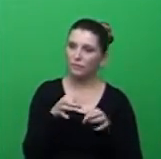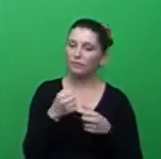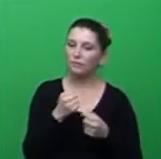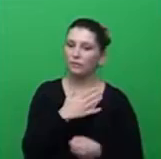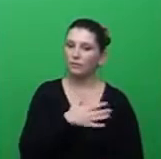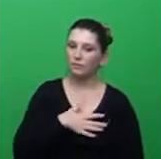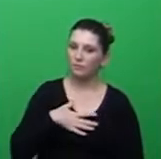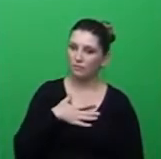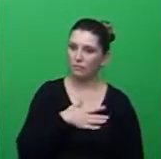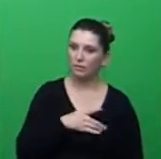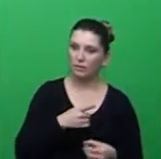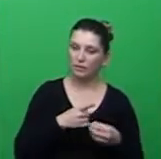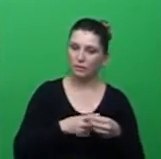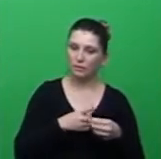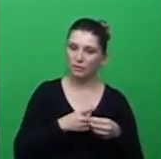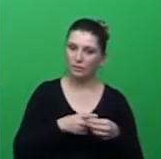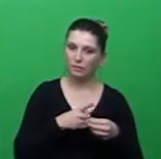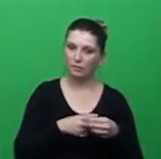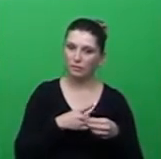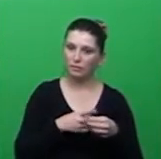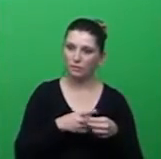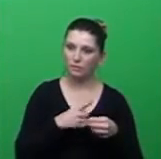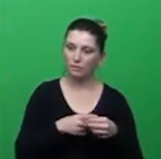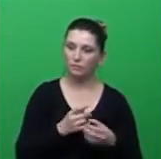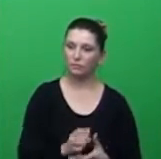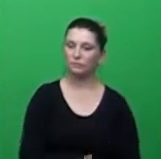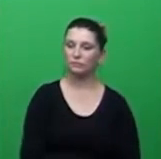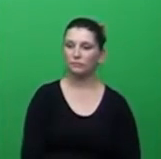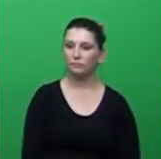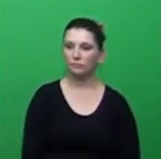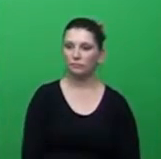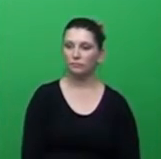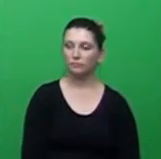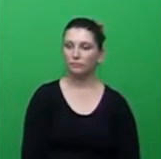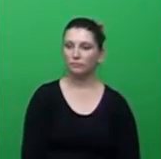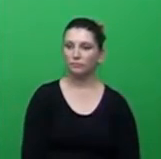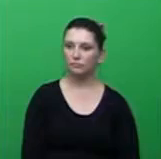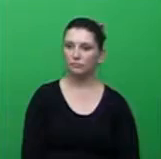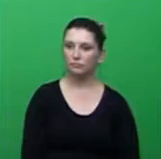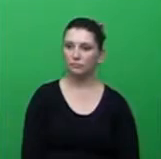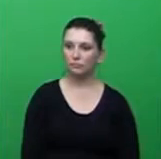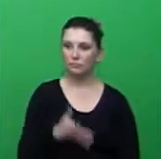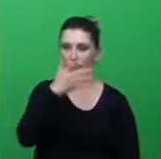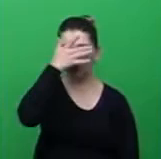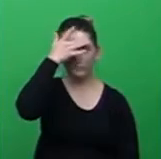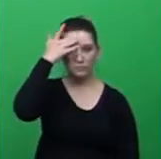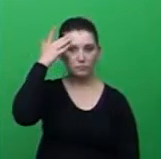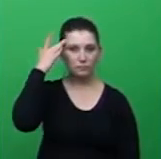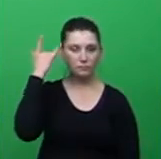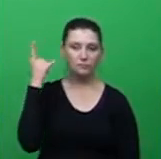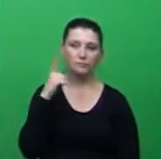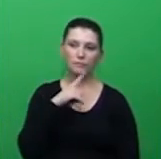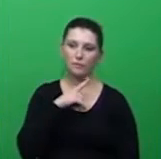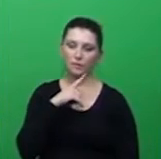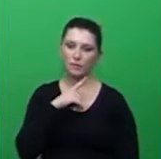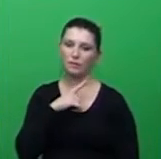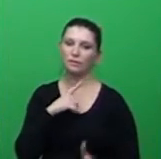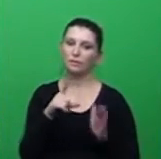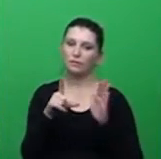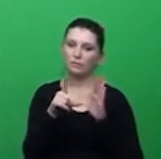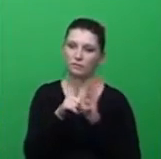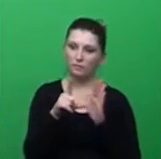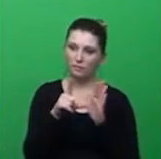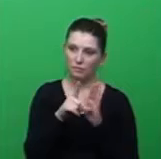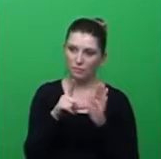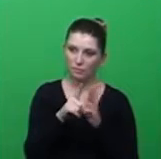mais prejudicados não é o cidadão, já vou lhe dar uma parte, o vereador, não é o cidadão, é aquele cidadão que tem negócio na rua,